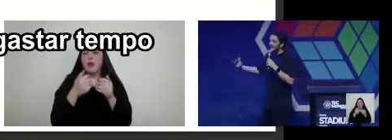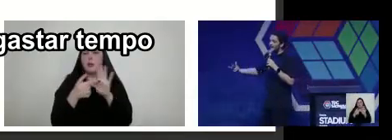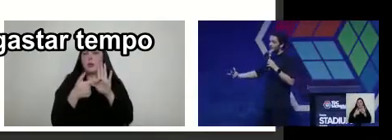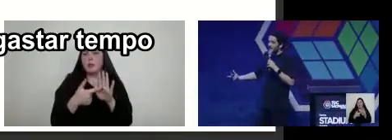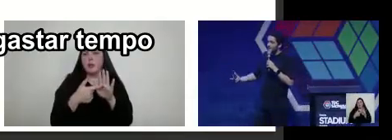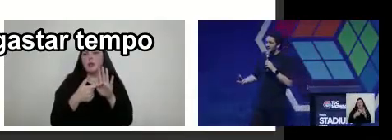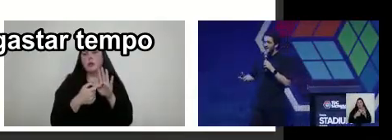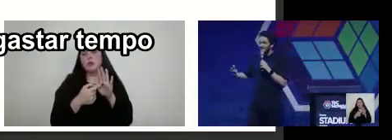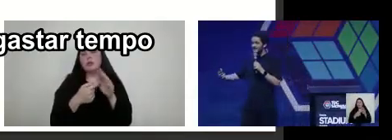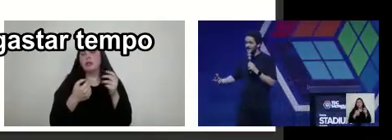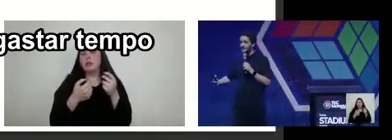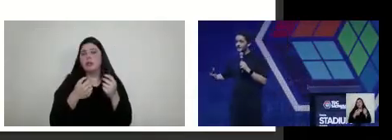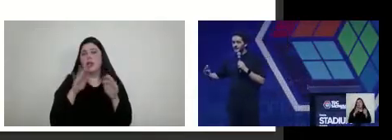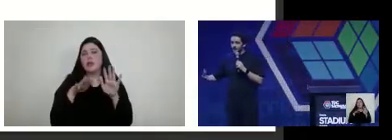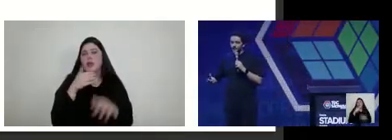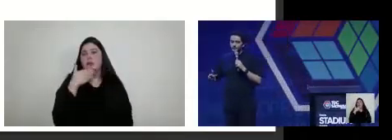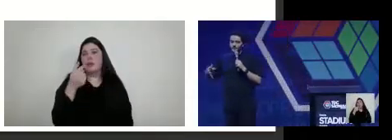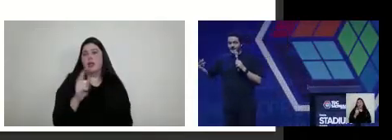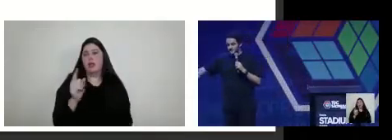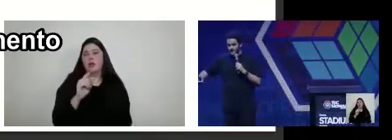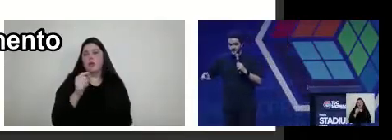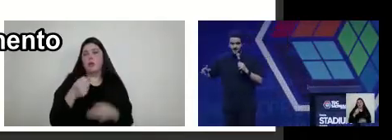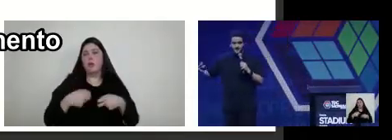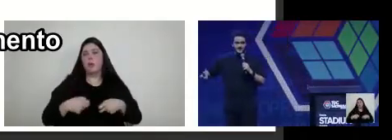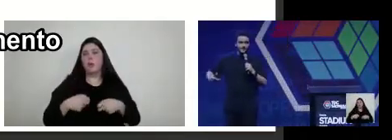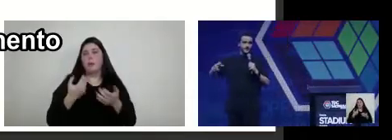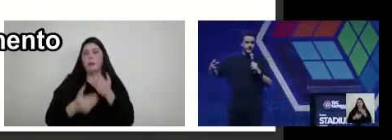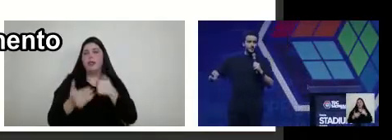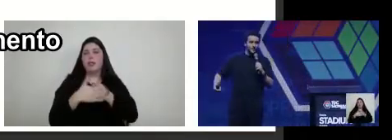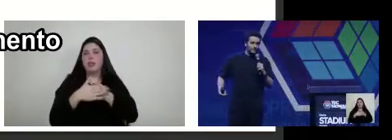talvez não valha a pena você gastar tempo naquela